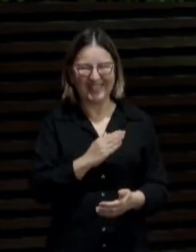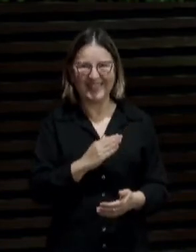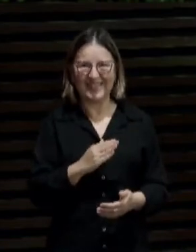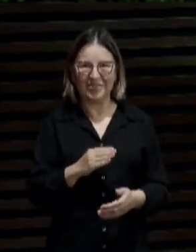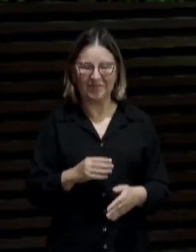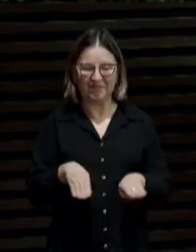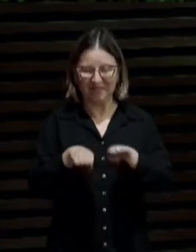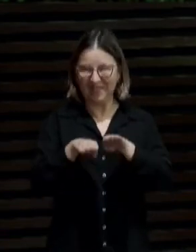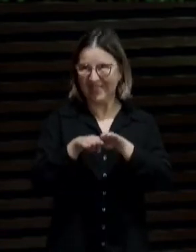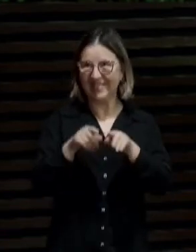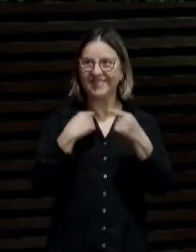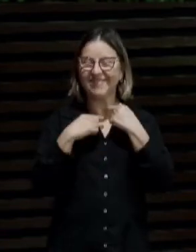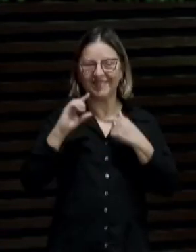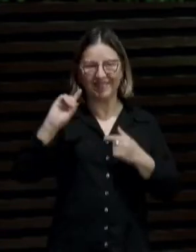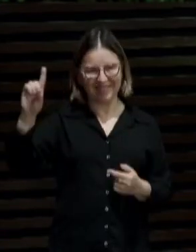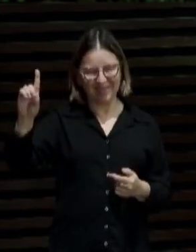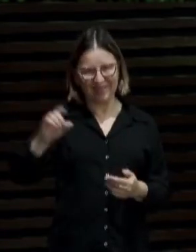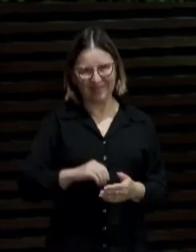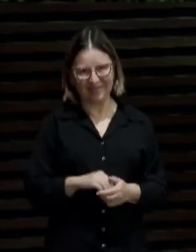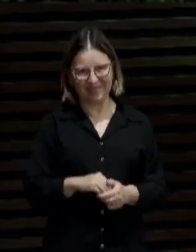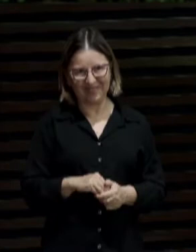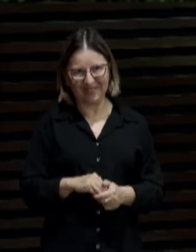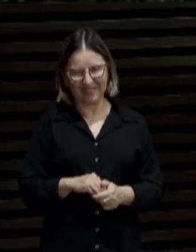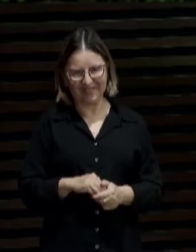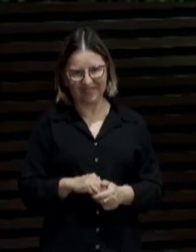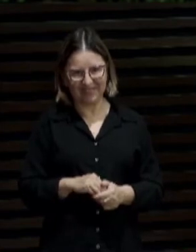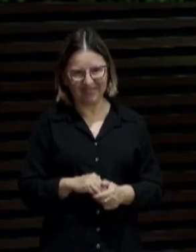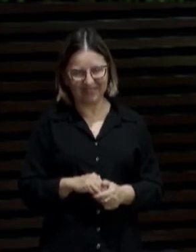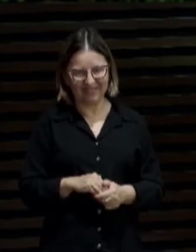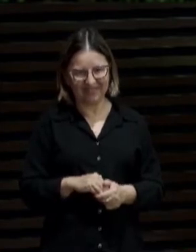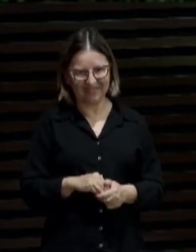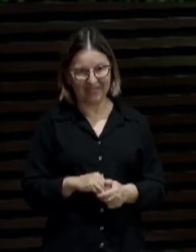O que se aplica a esses, se aplica a todos.